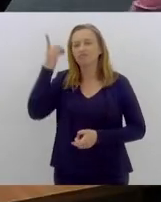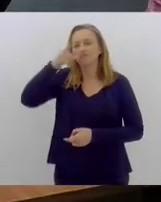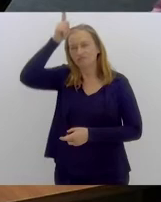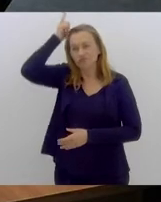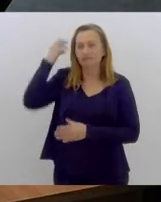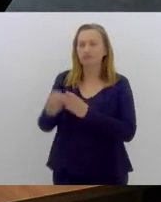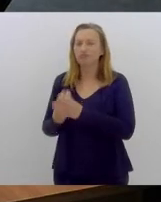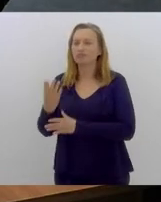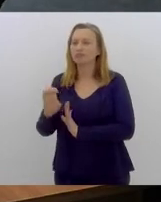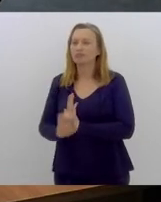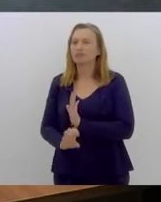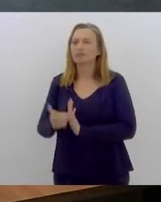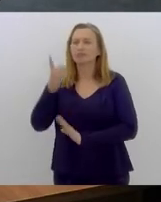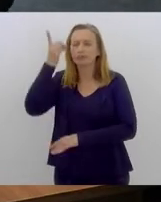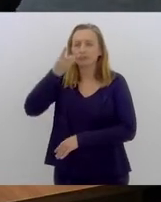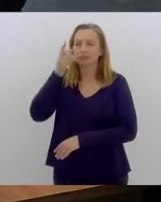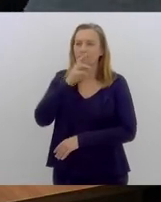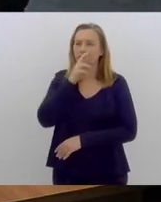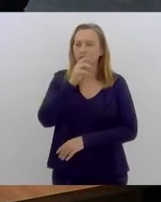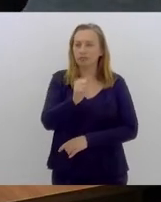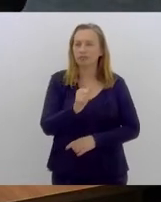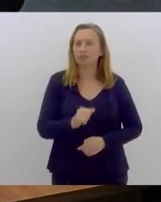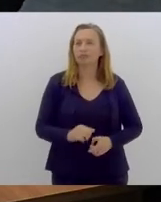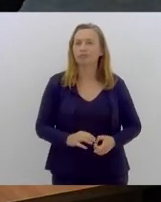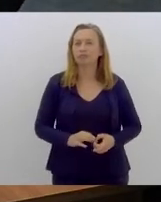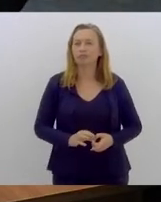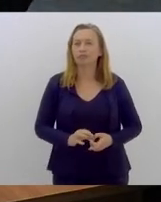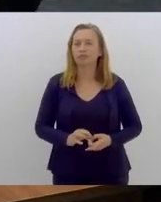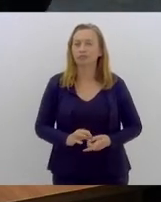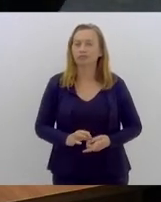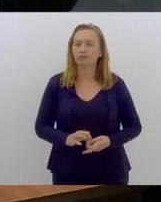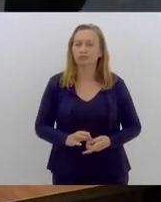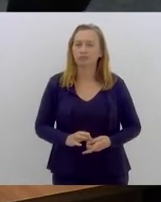Rodrigo Amorim, deputado Rodrigo Amorim.